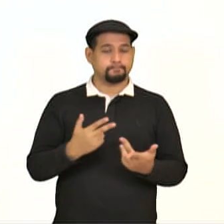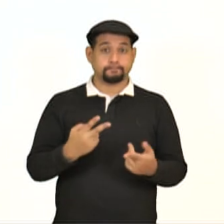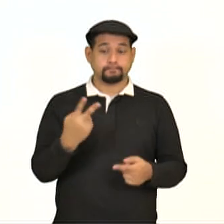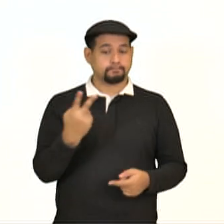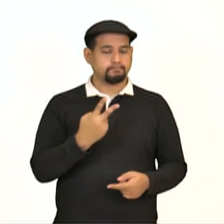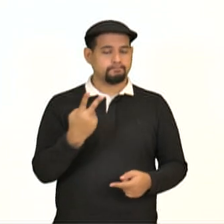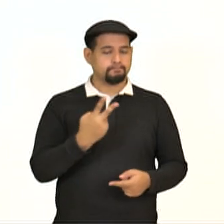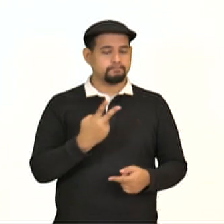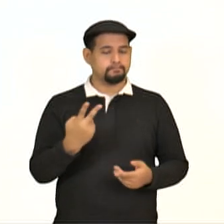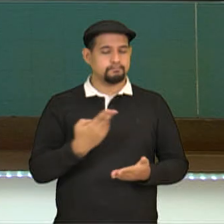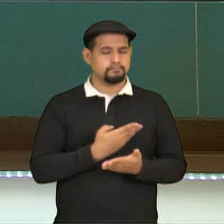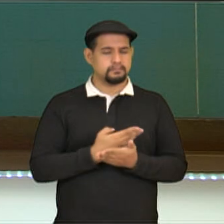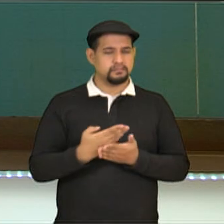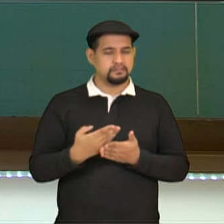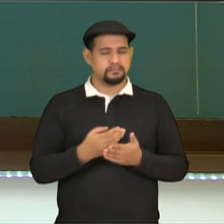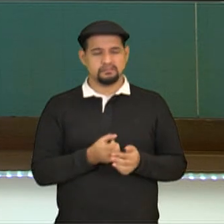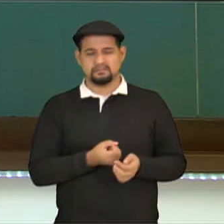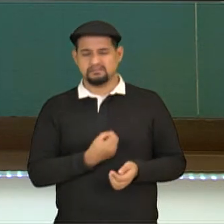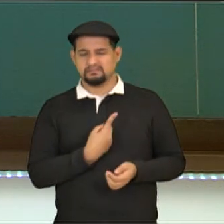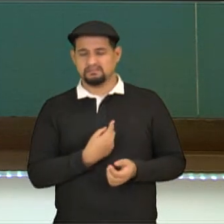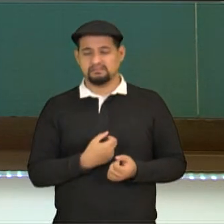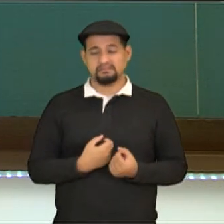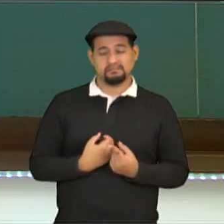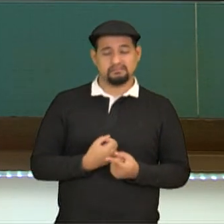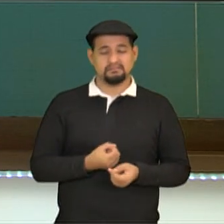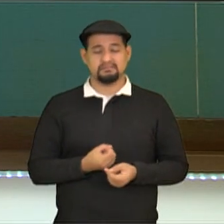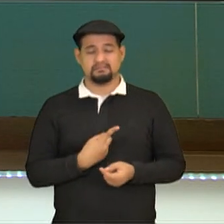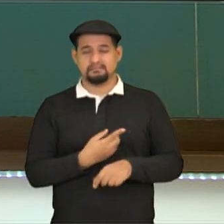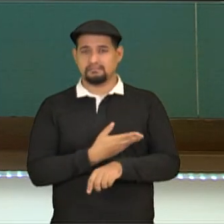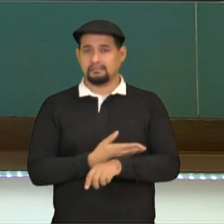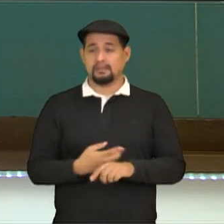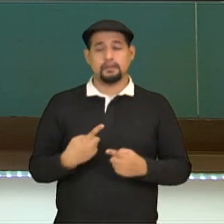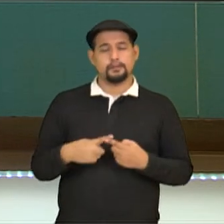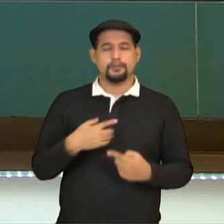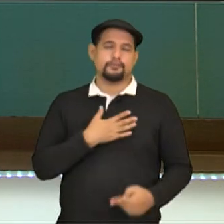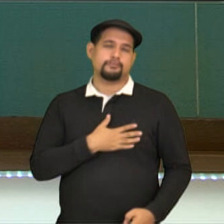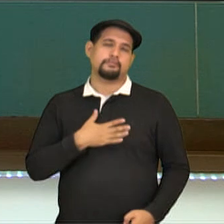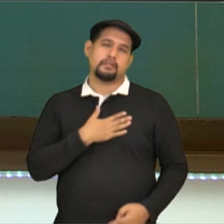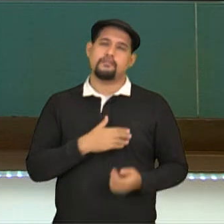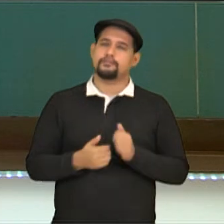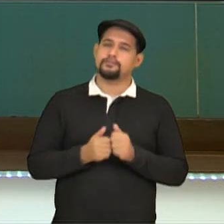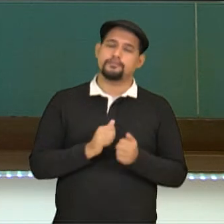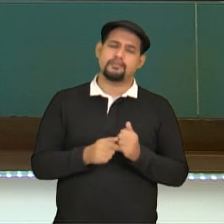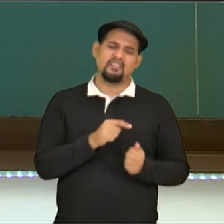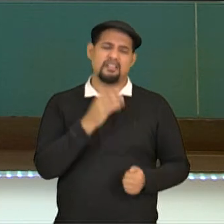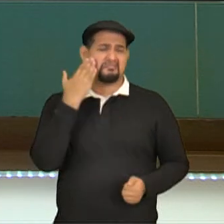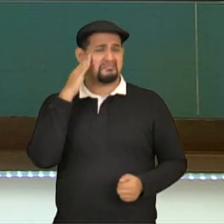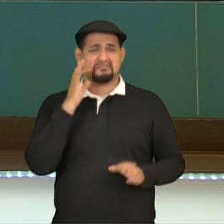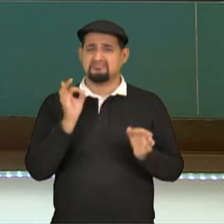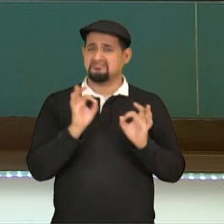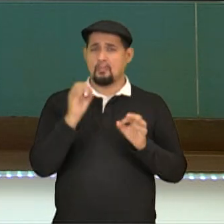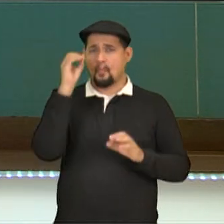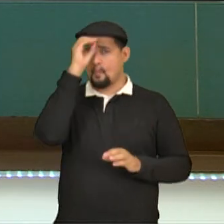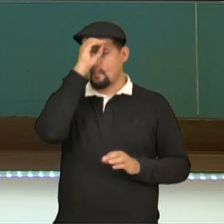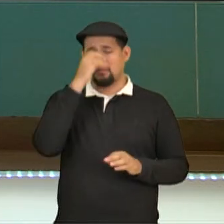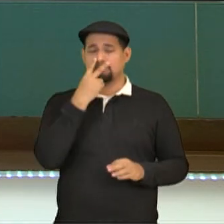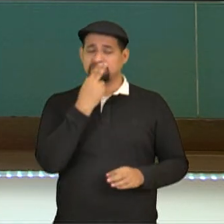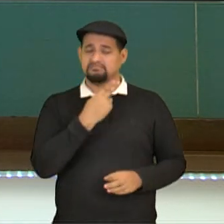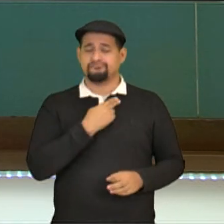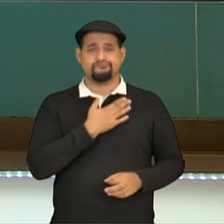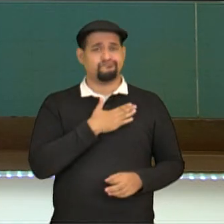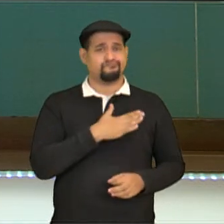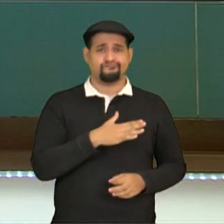dois começarem a se estranhar nos seus hábitos culturais. Ele gostava muito de futebol, ela não entendia nada, provavelmente não